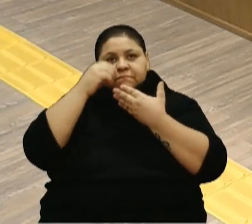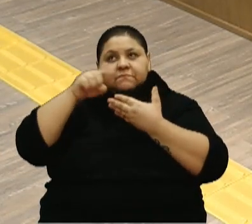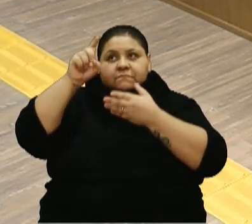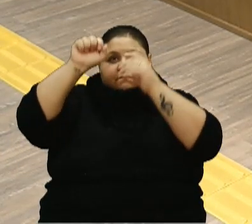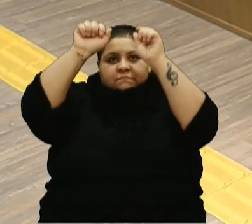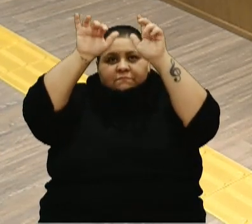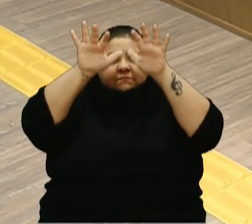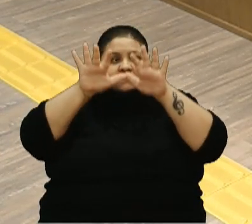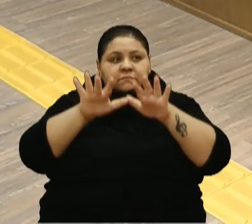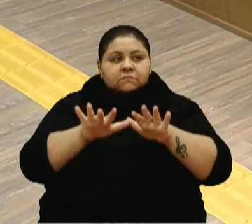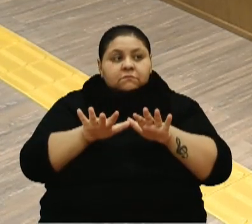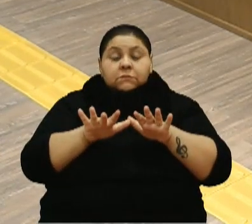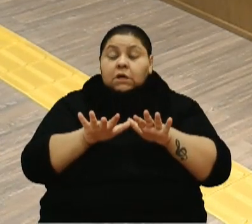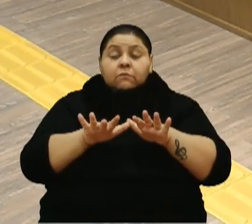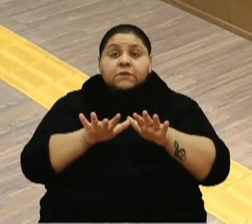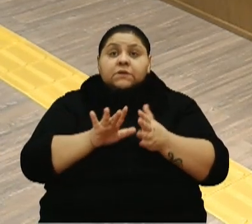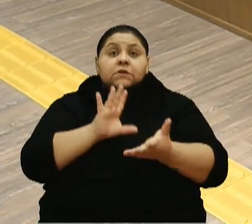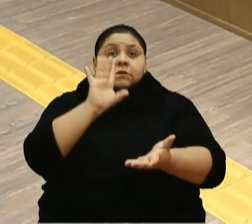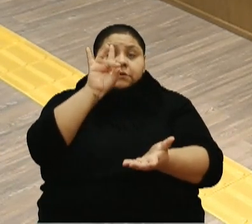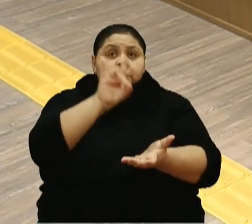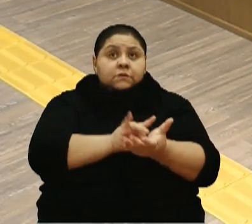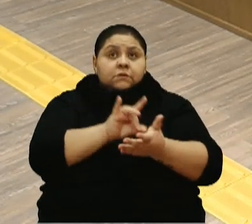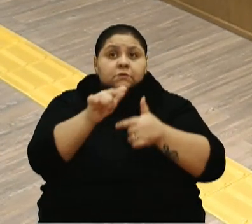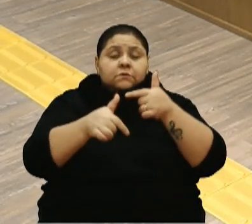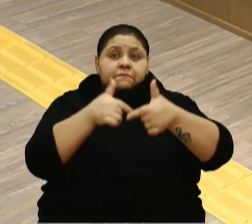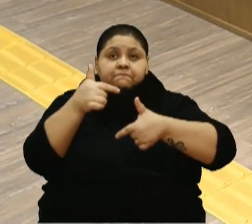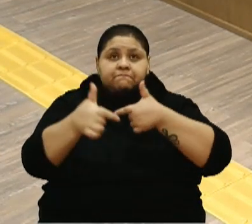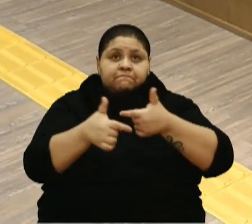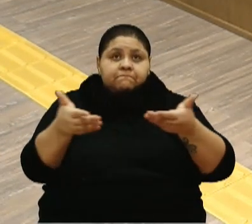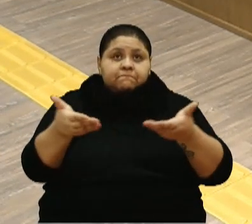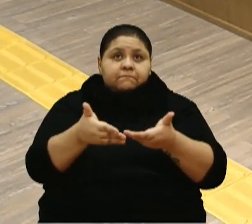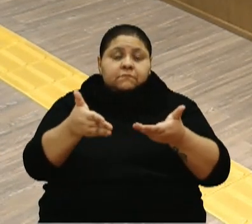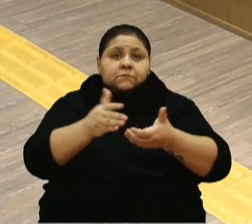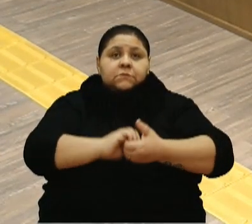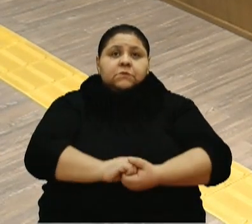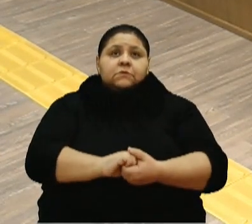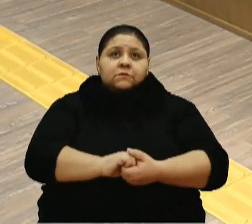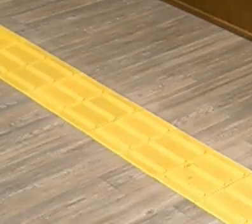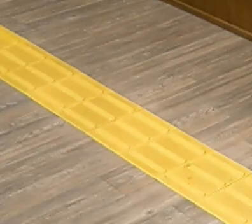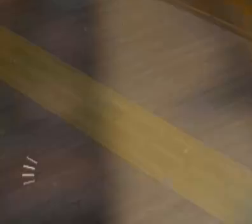agradecendo a proteção de Deus, declaro encerrados os trabalhos da presidência. Na próxima eu continuo.